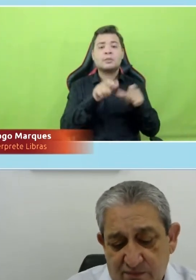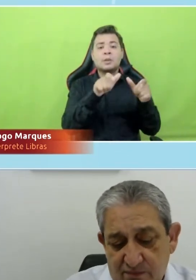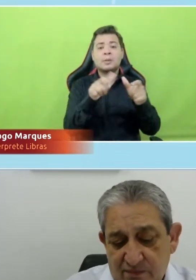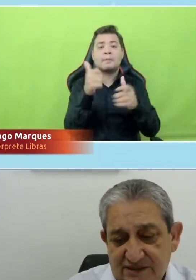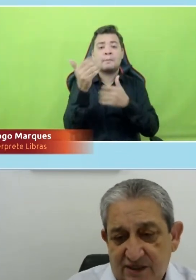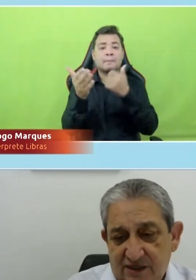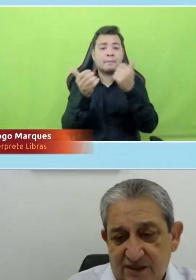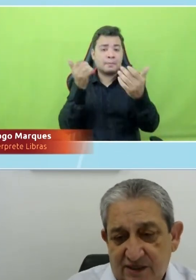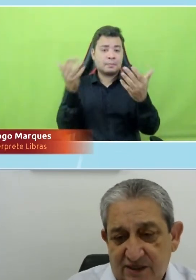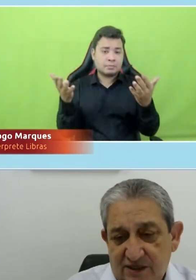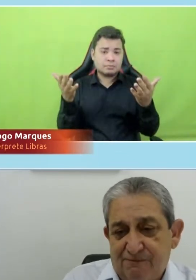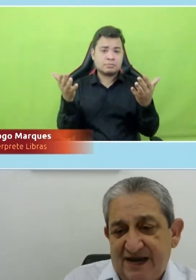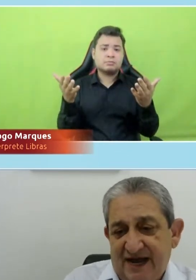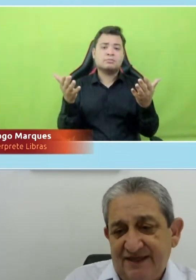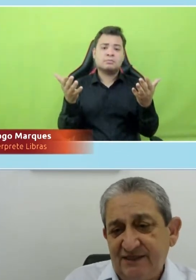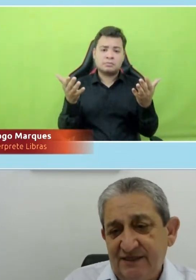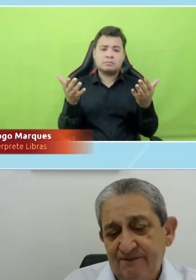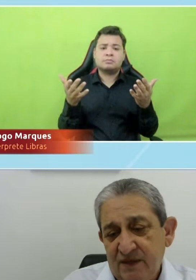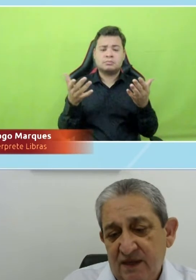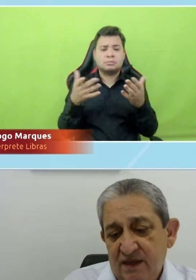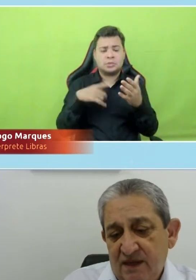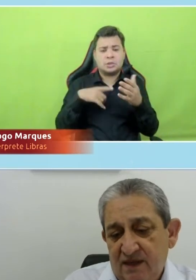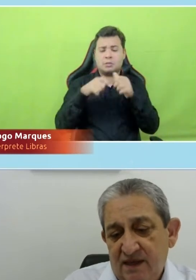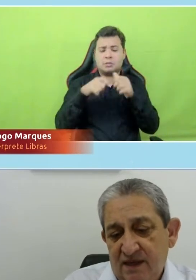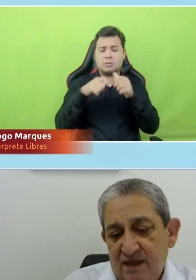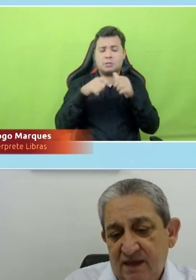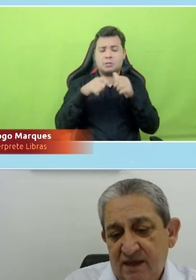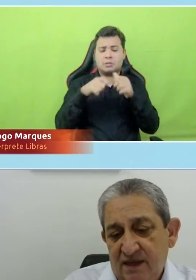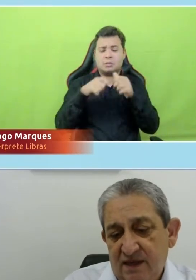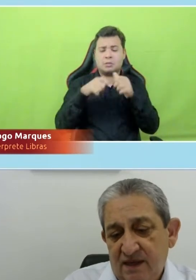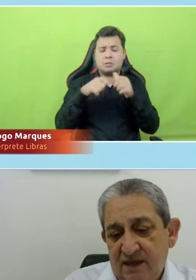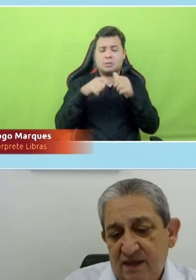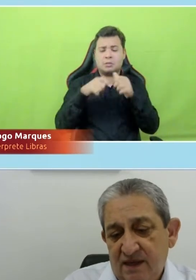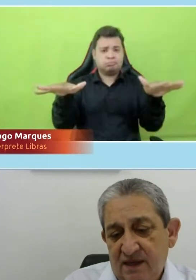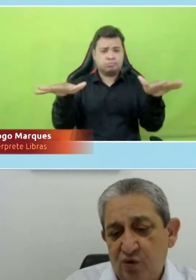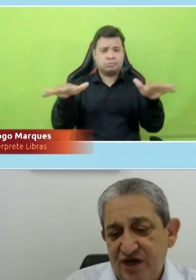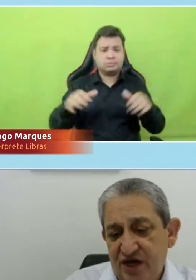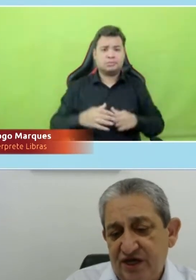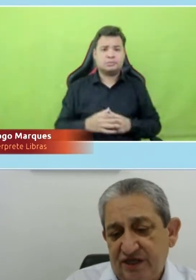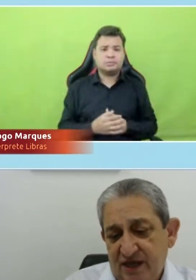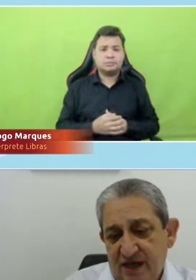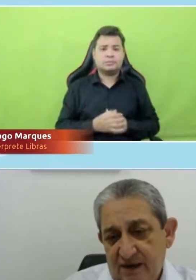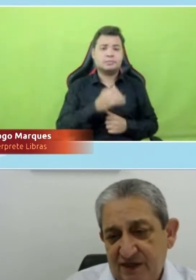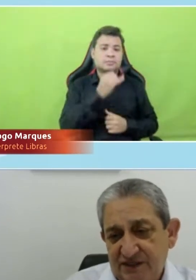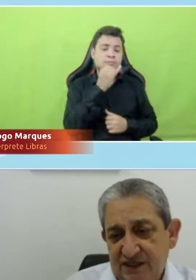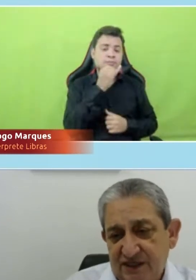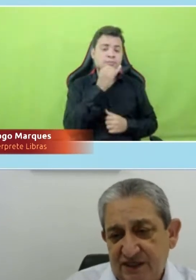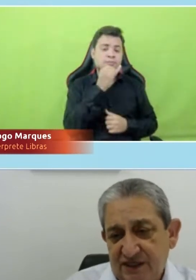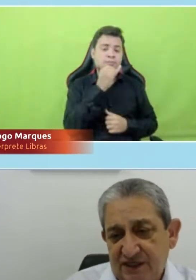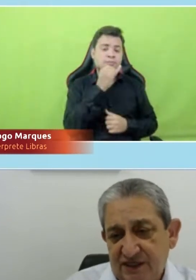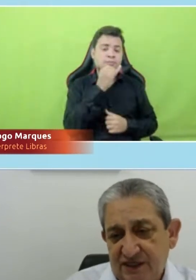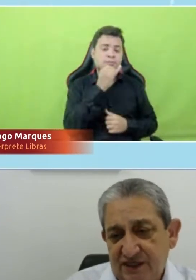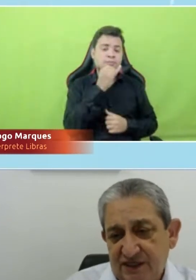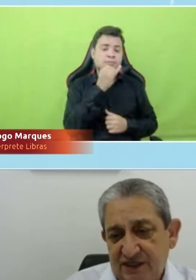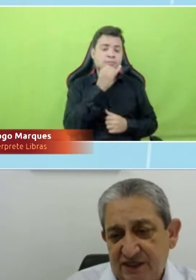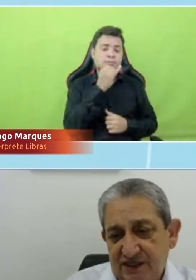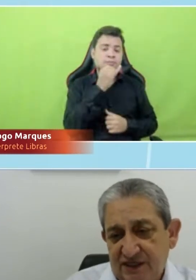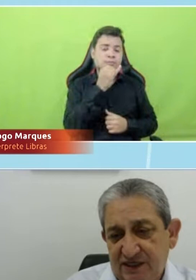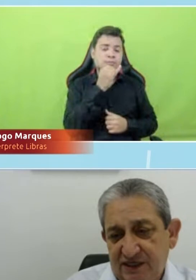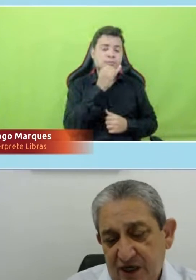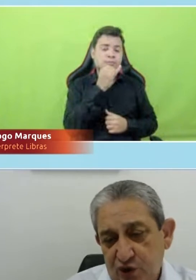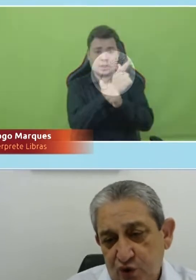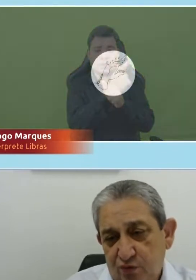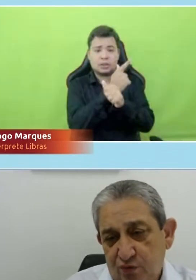são bastante espalhadas. E, como ele disse, Goiânia tem, Aparecida de Goiânia,